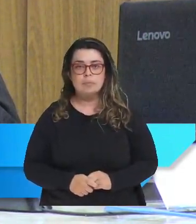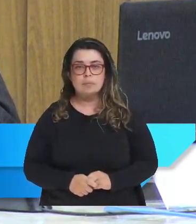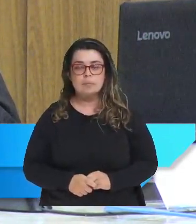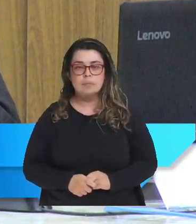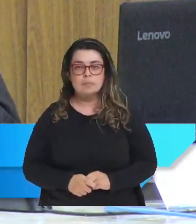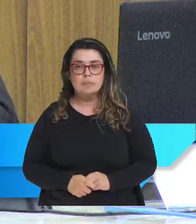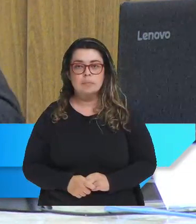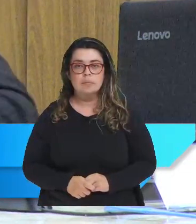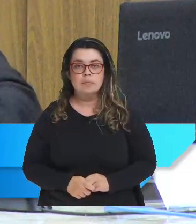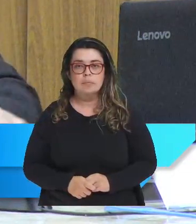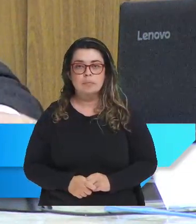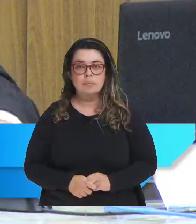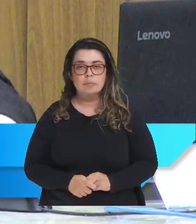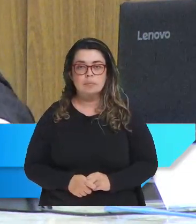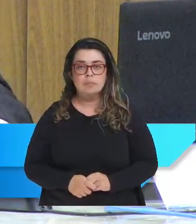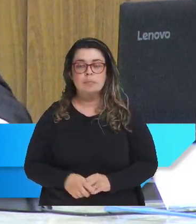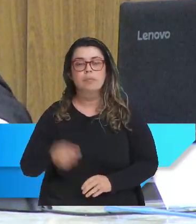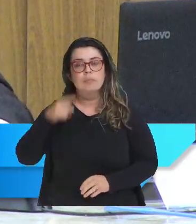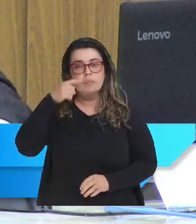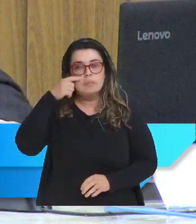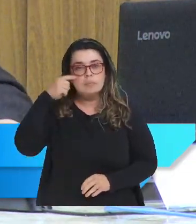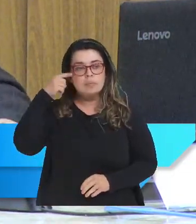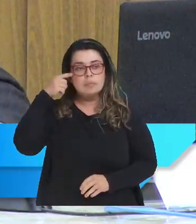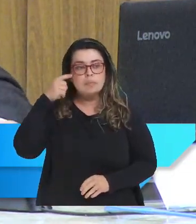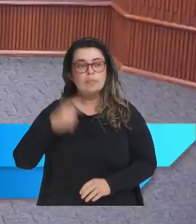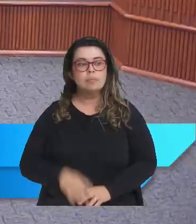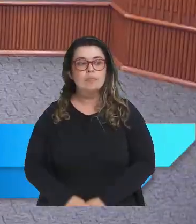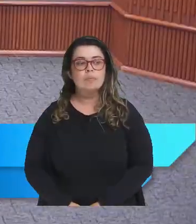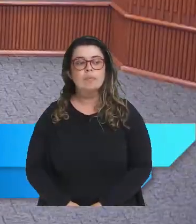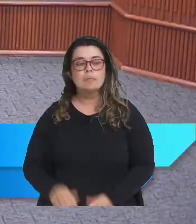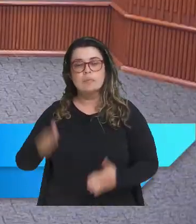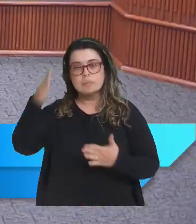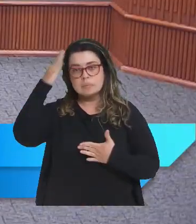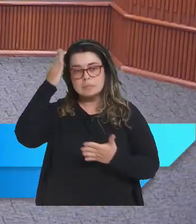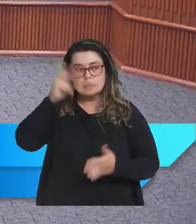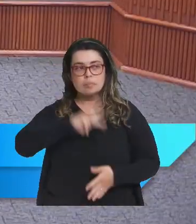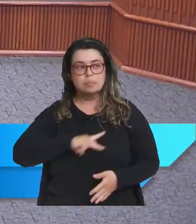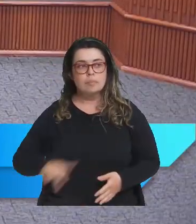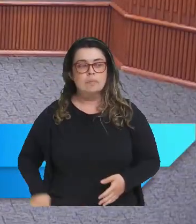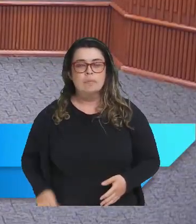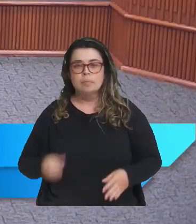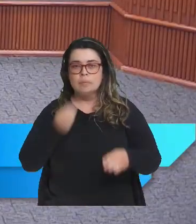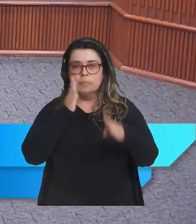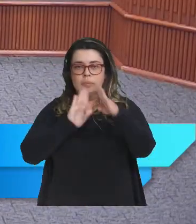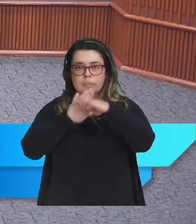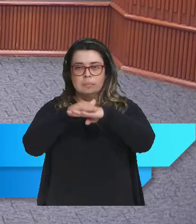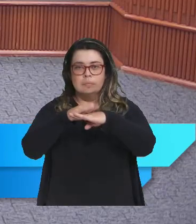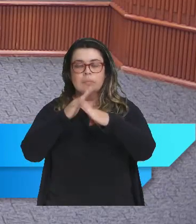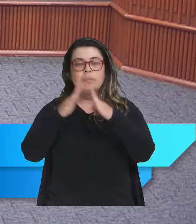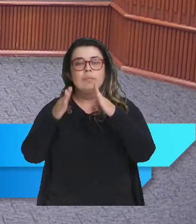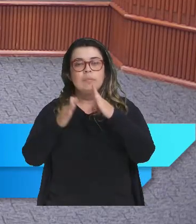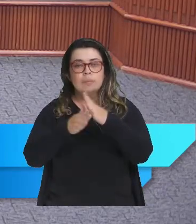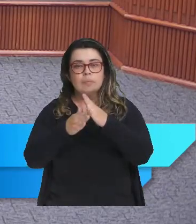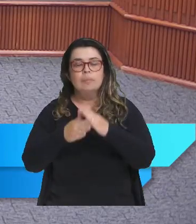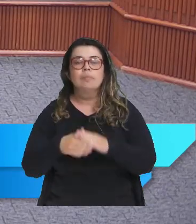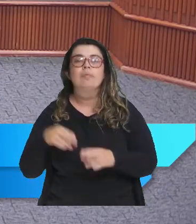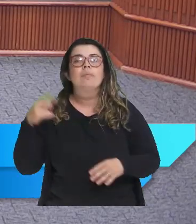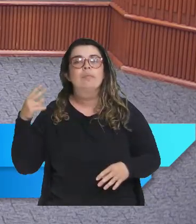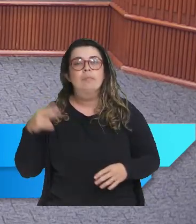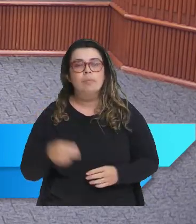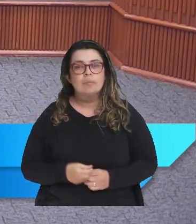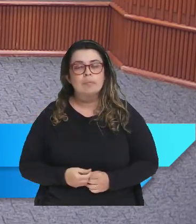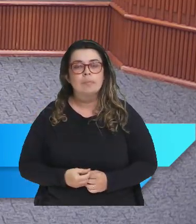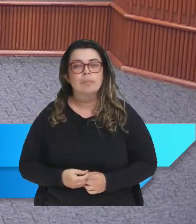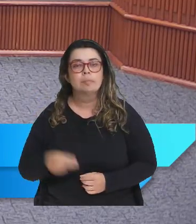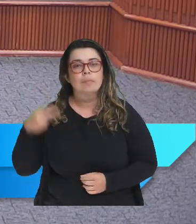Concedo a palavra ao vereador Vinícius Simili. Obrigado, presidente. Boa noite a todos. Boa noite aos nobres colegas, ao